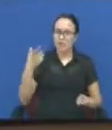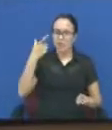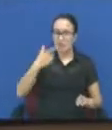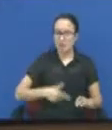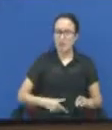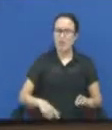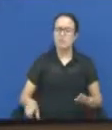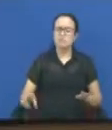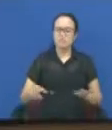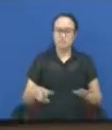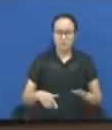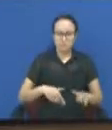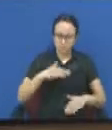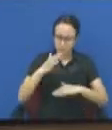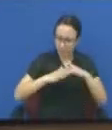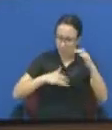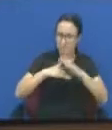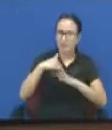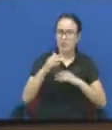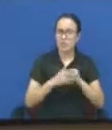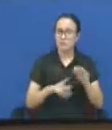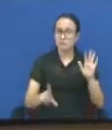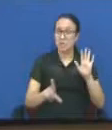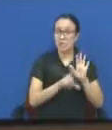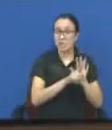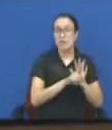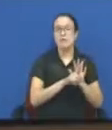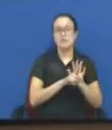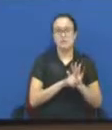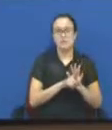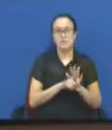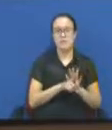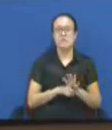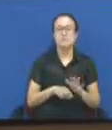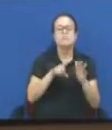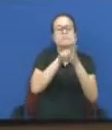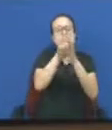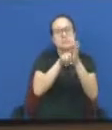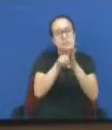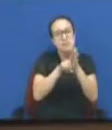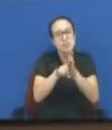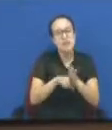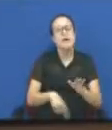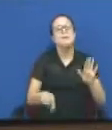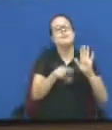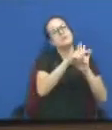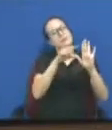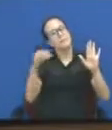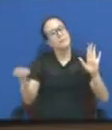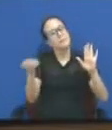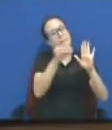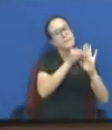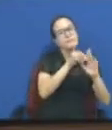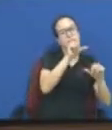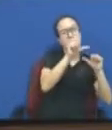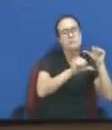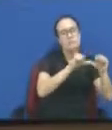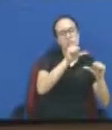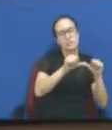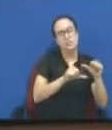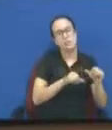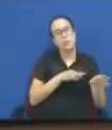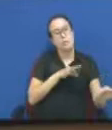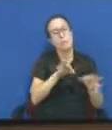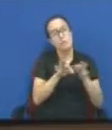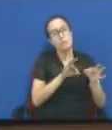regimentais, procedi ao exame das proposituras secundárias pelas emendas modificativas do projeto de lei epigrafado e